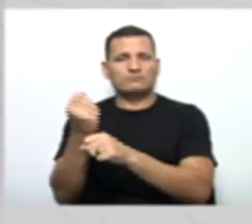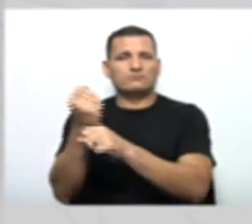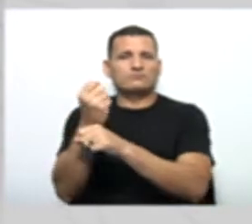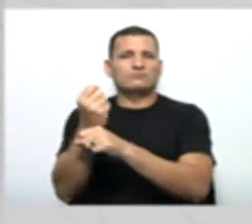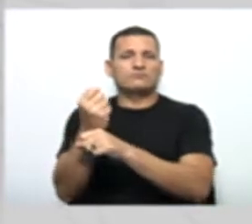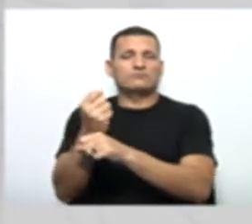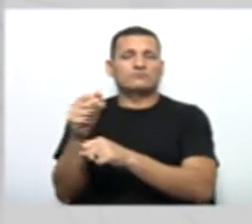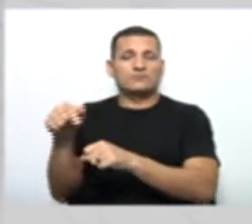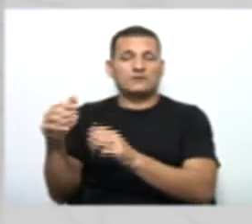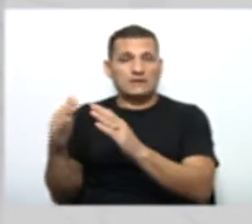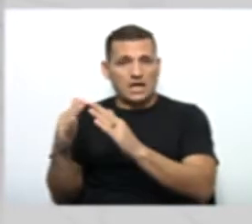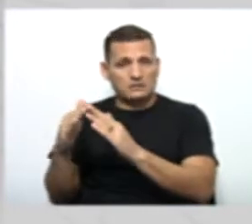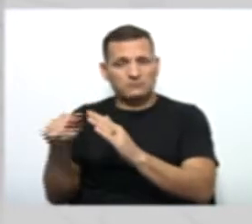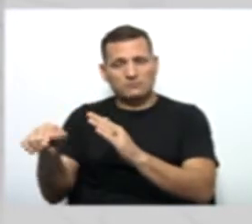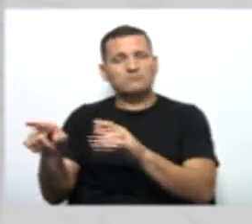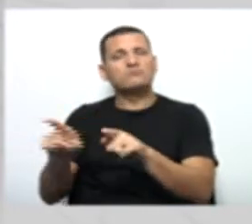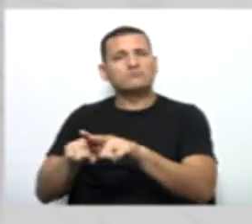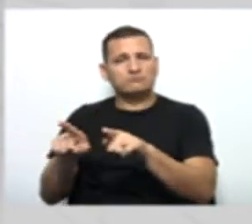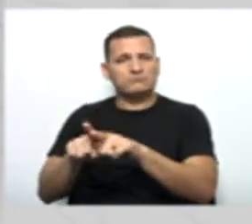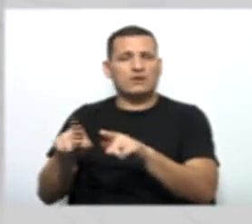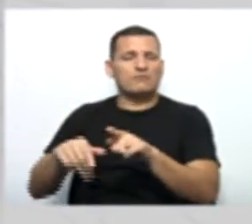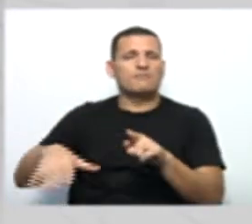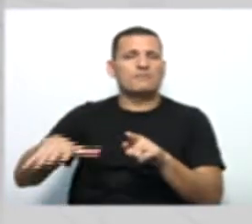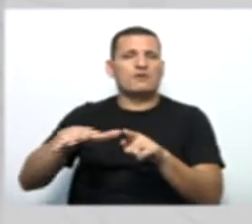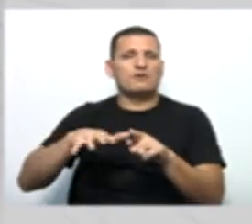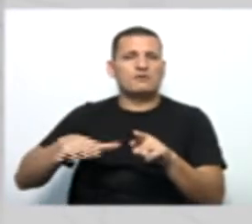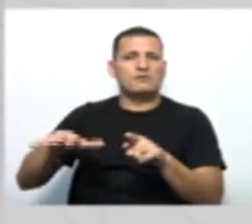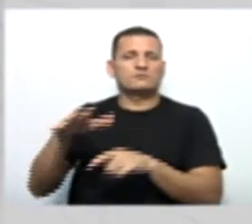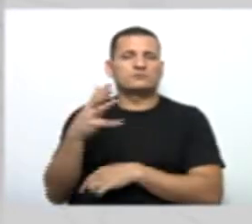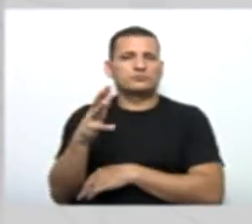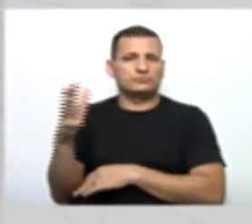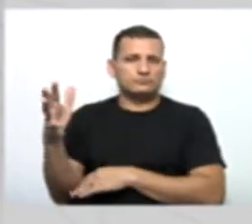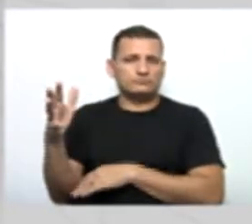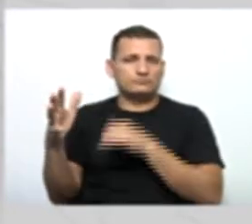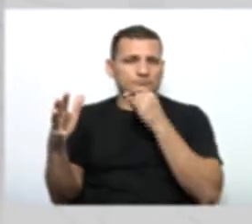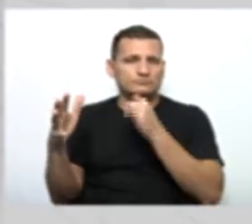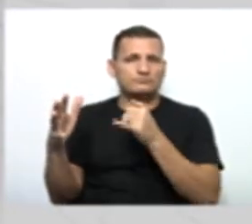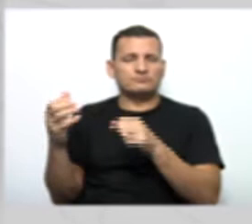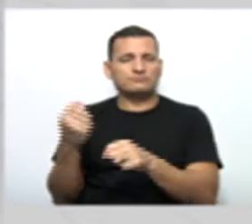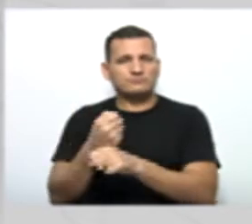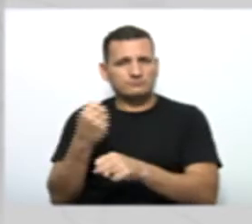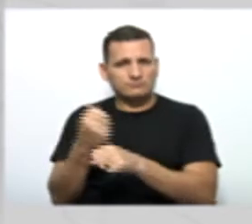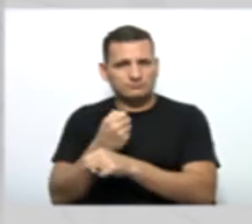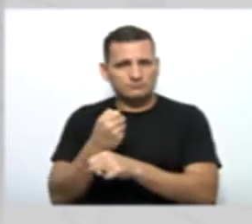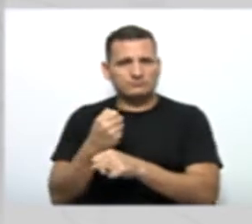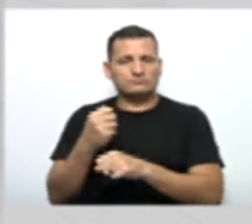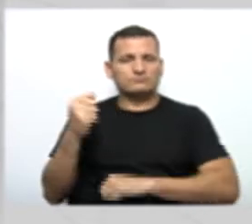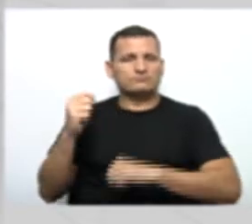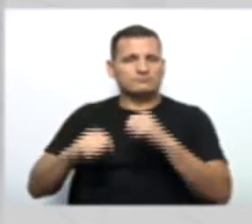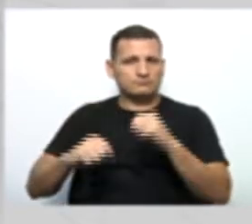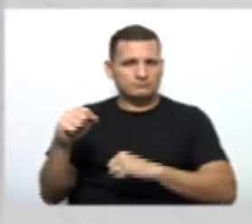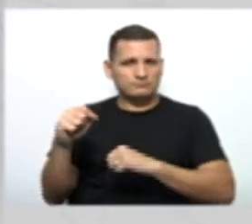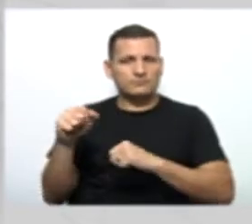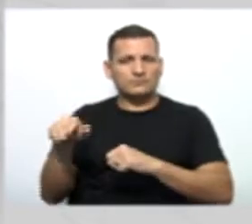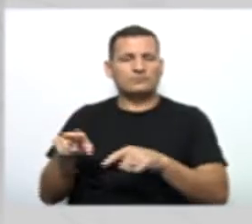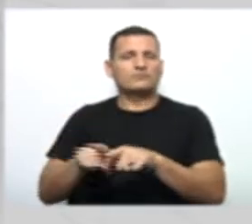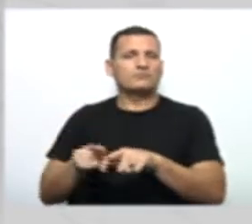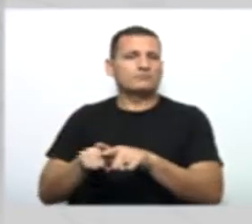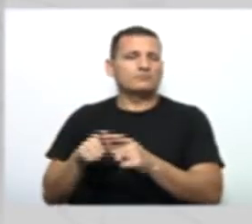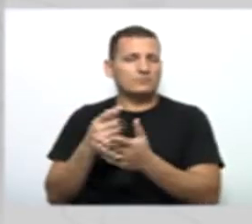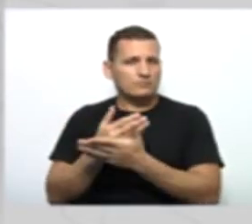a fazer parte de todo aquele meio ambiente. Se nós construímos uma indústria, aquela indústria começa a fazer parte daquele meio